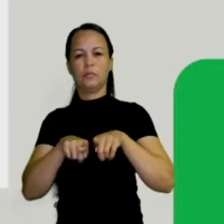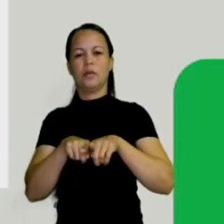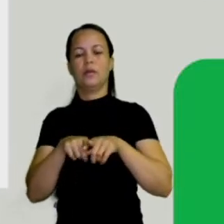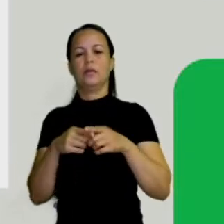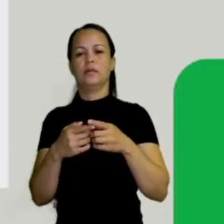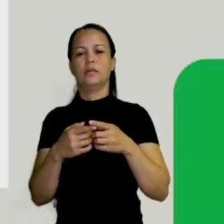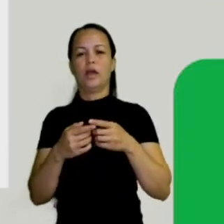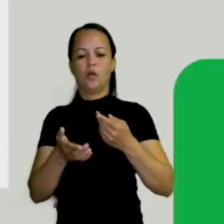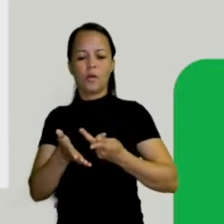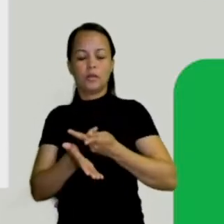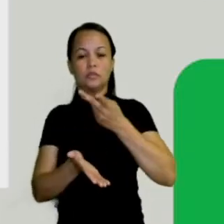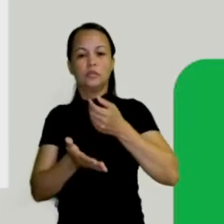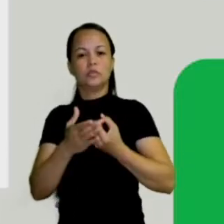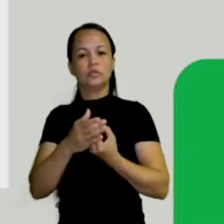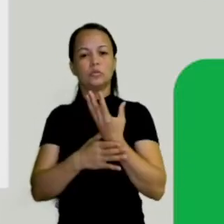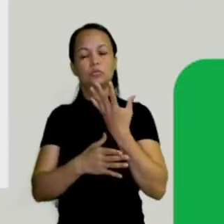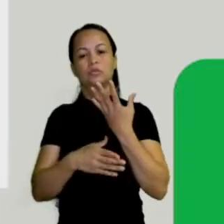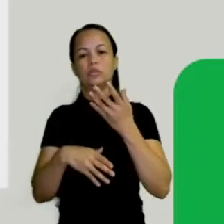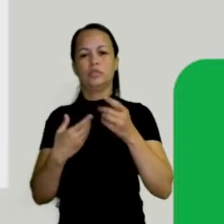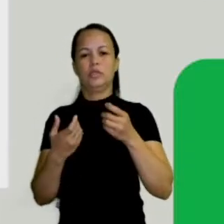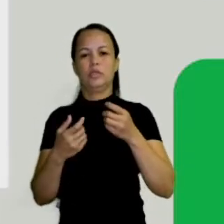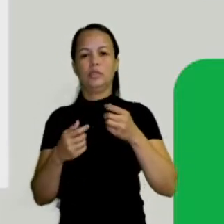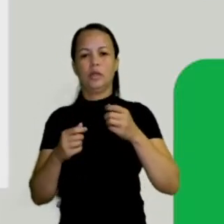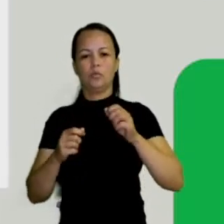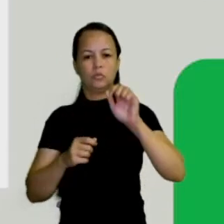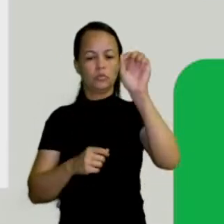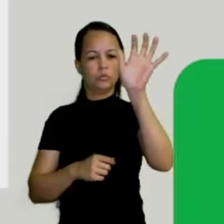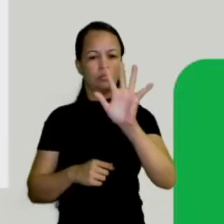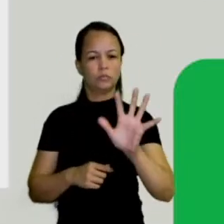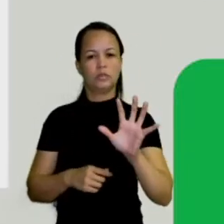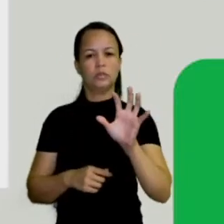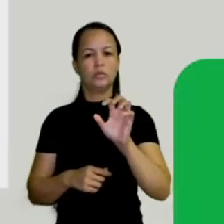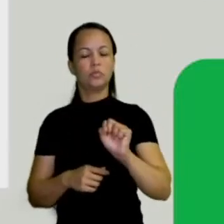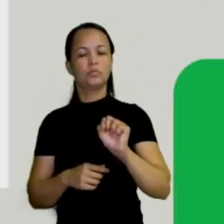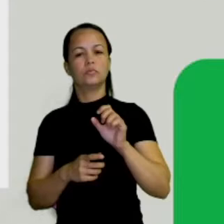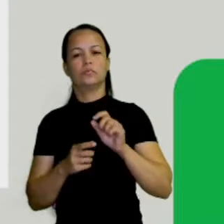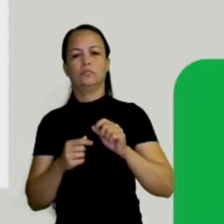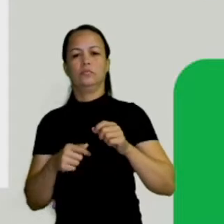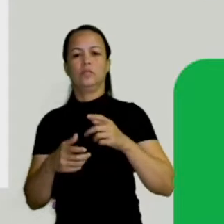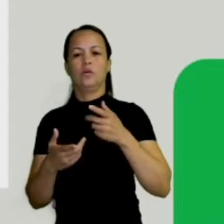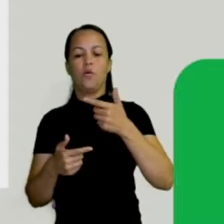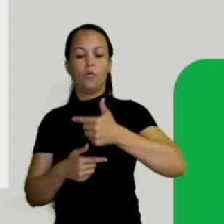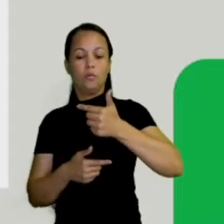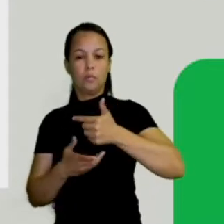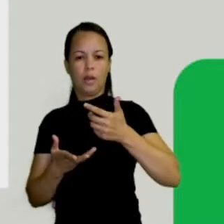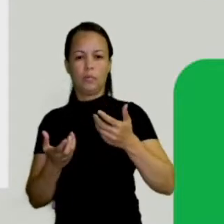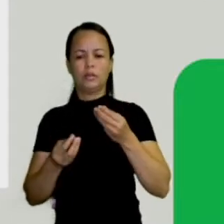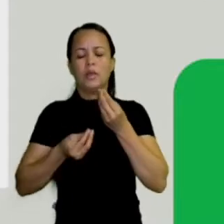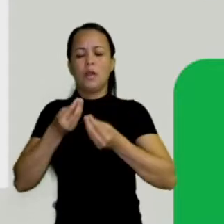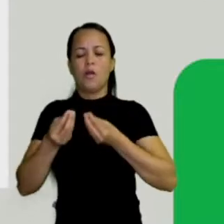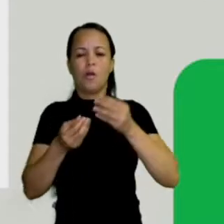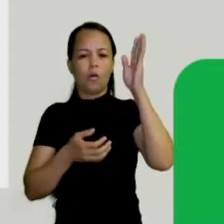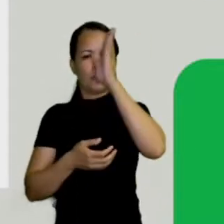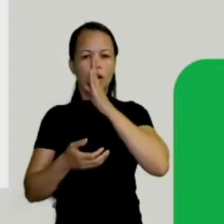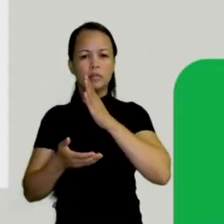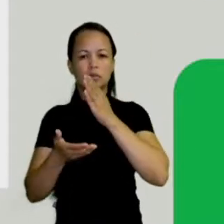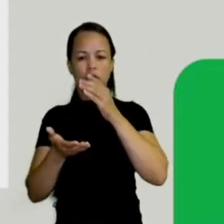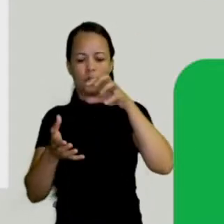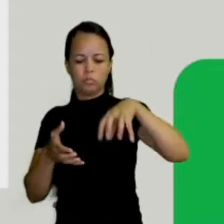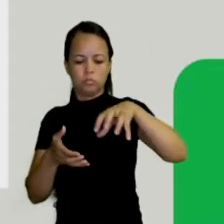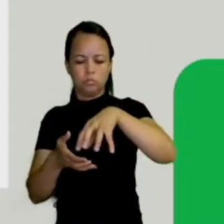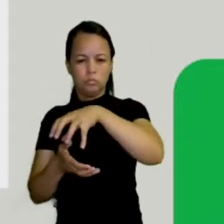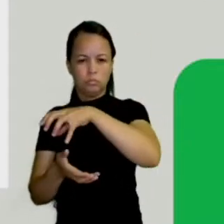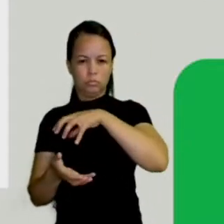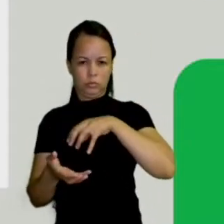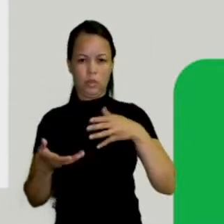a partir do segundo mapa. A gente já tem uma visão mais aproximada de como o Brasil é dividido hoje,